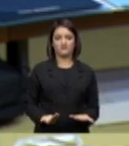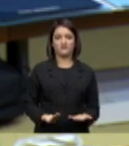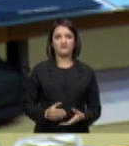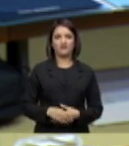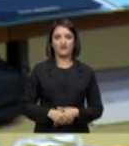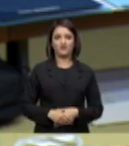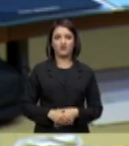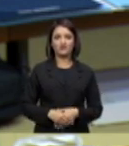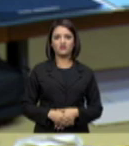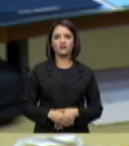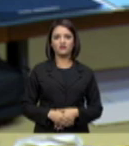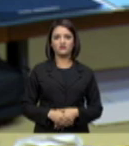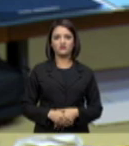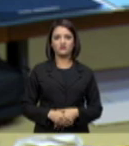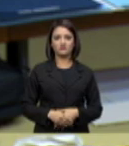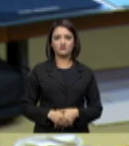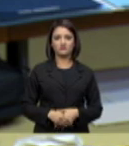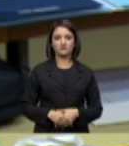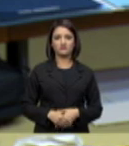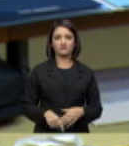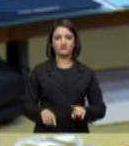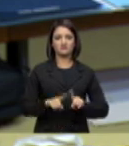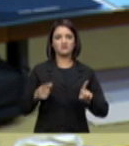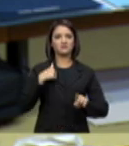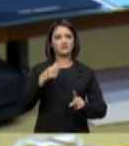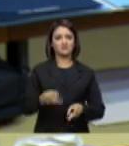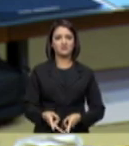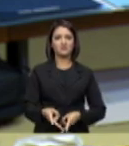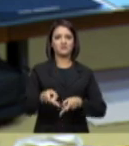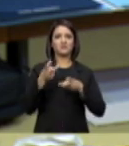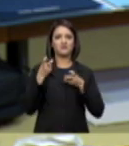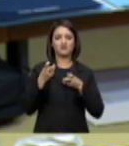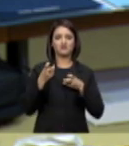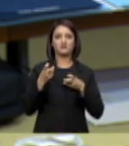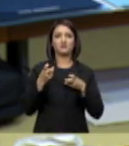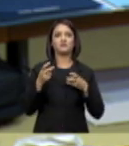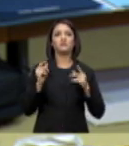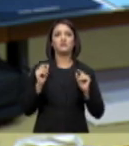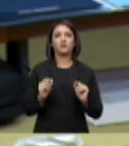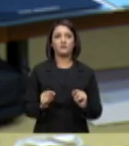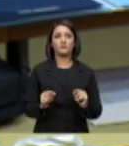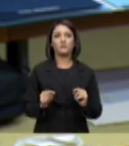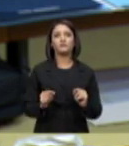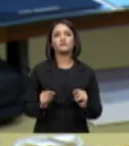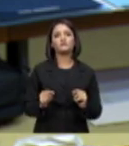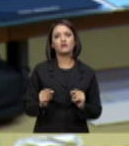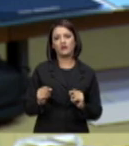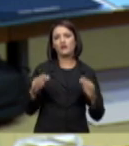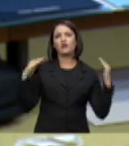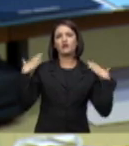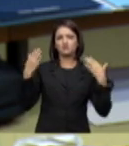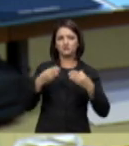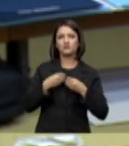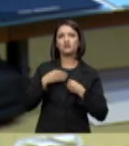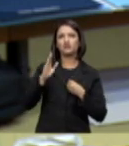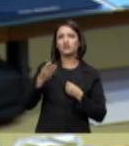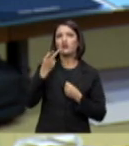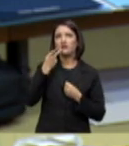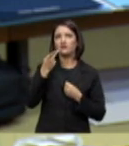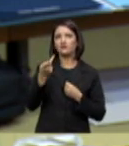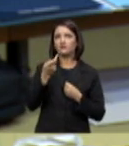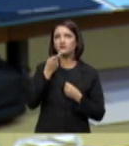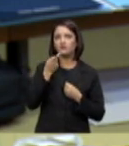calcular agora é o que é um verifiquei para ser prático tendo em vista que os colegas já expuseram seus